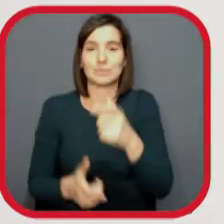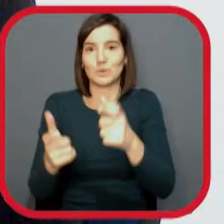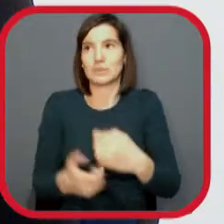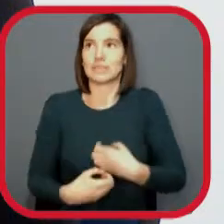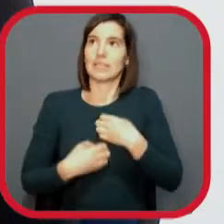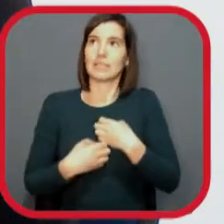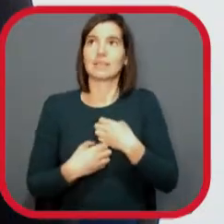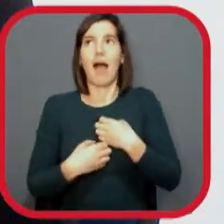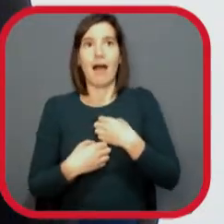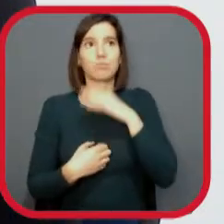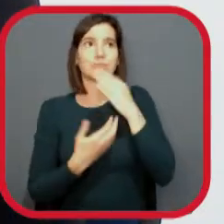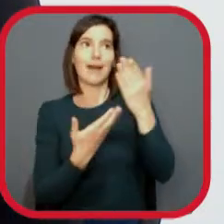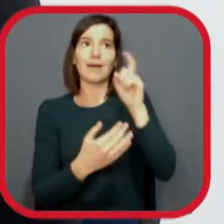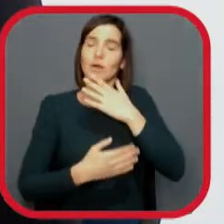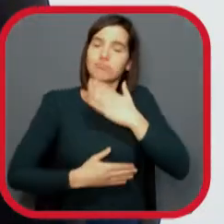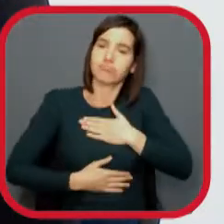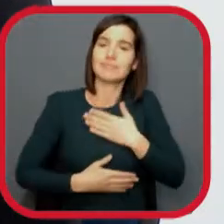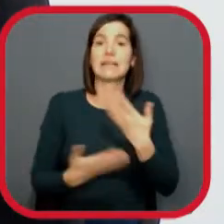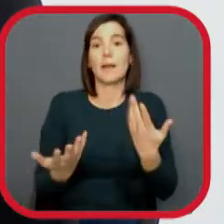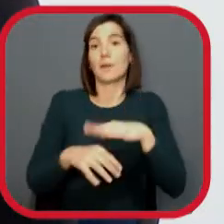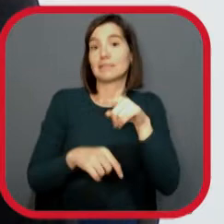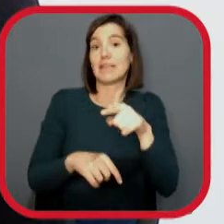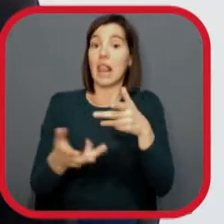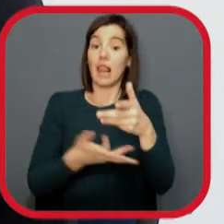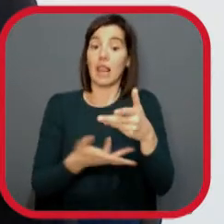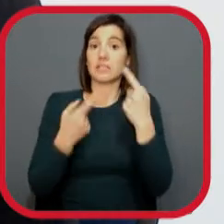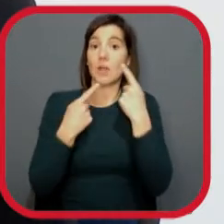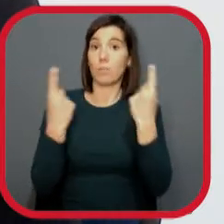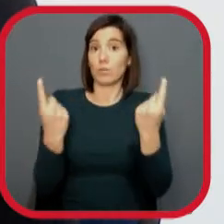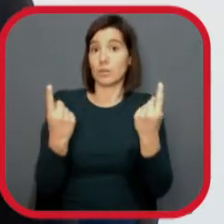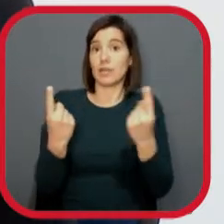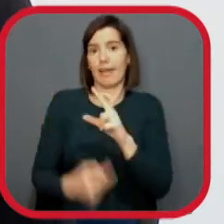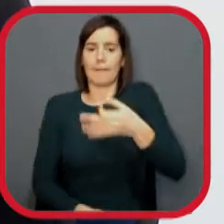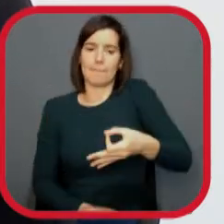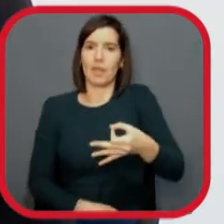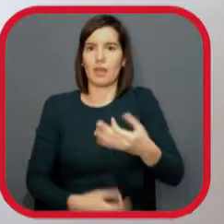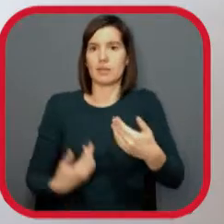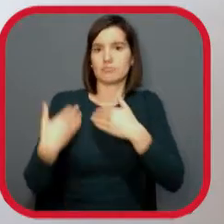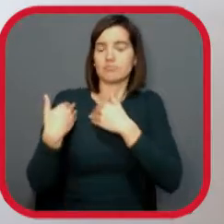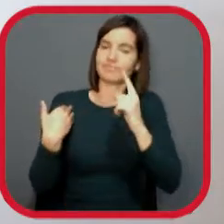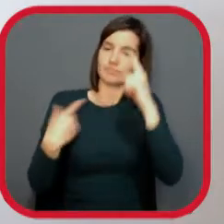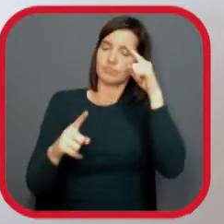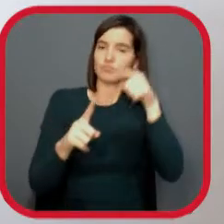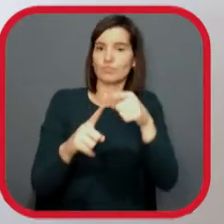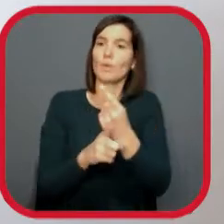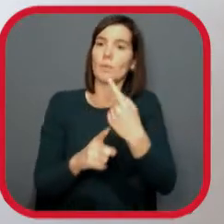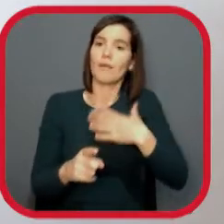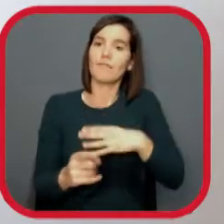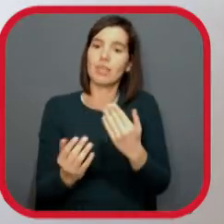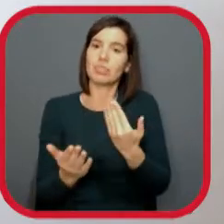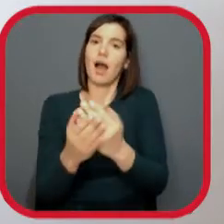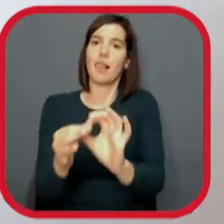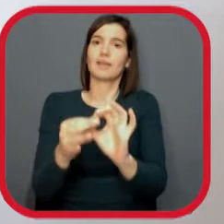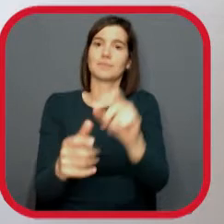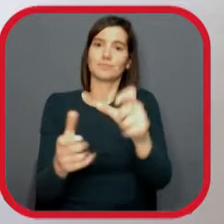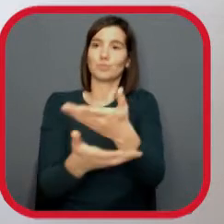tê-lo. E é nesse sentido que as relações públicas acabam por entrar, porque nós queremos criar uma